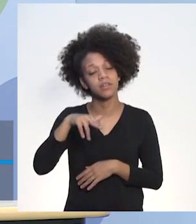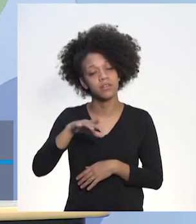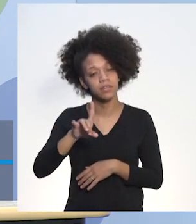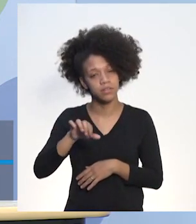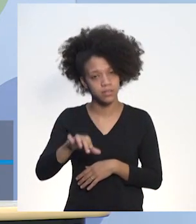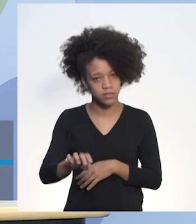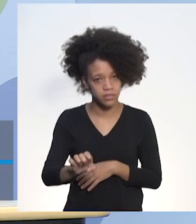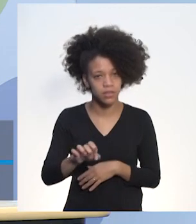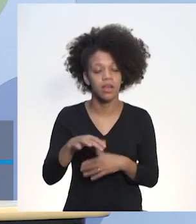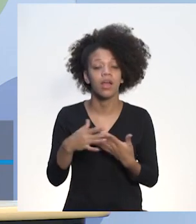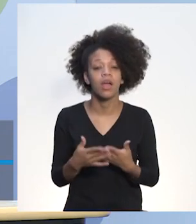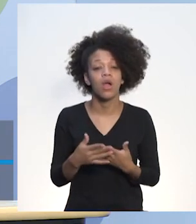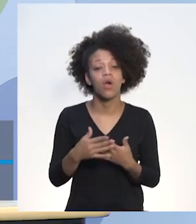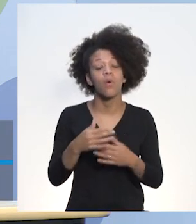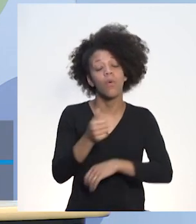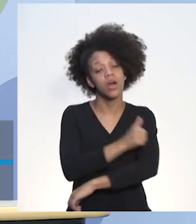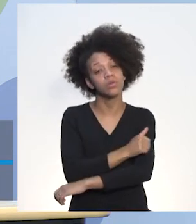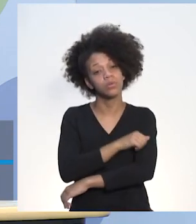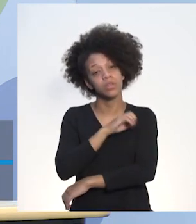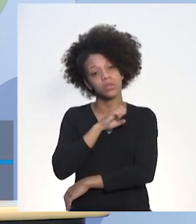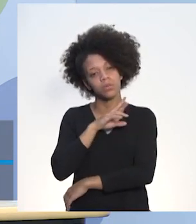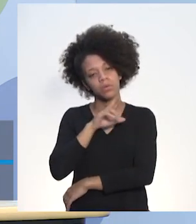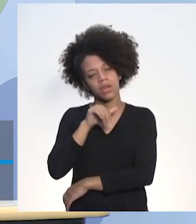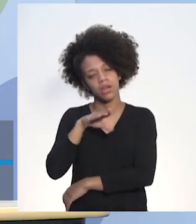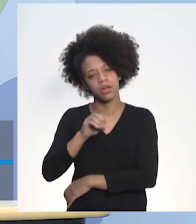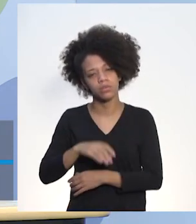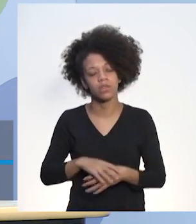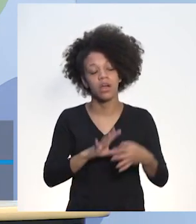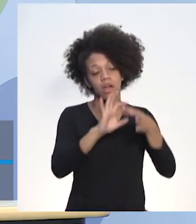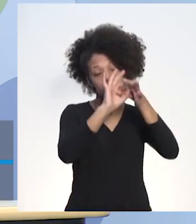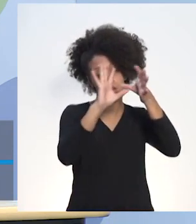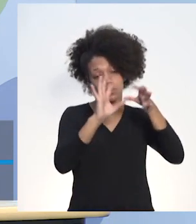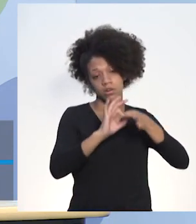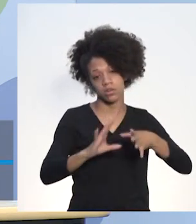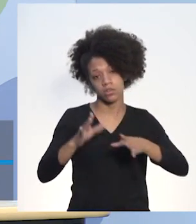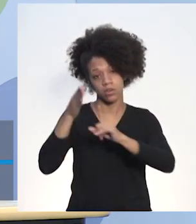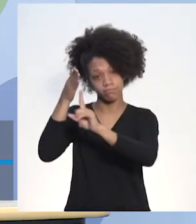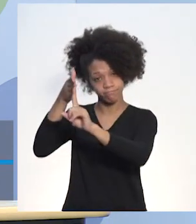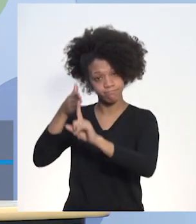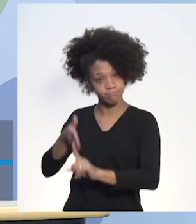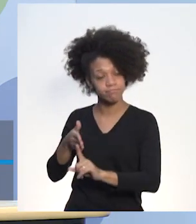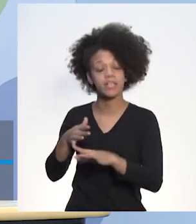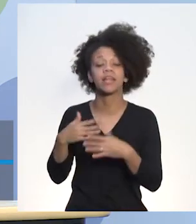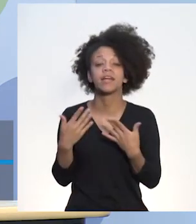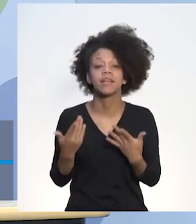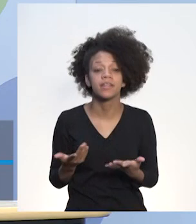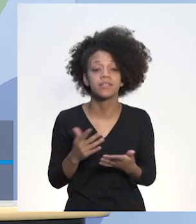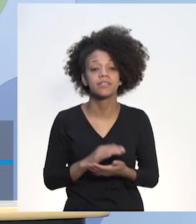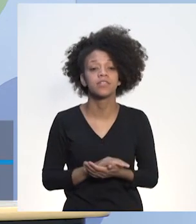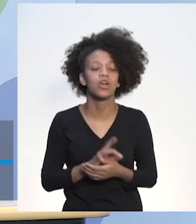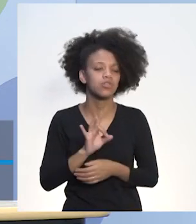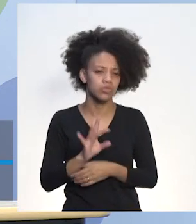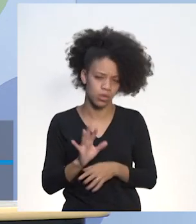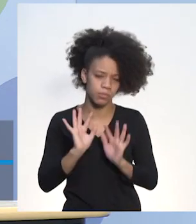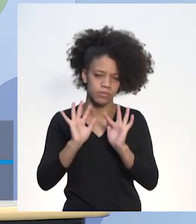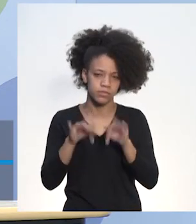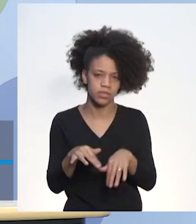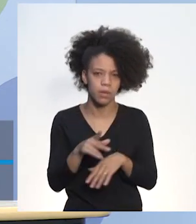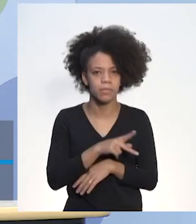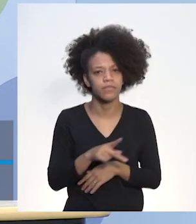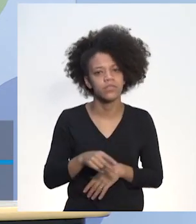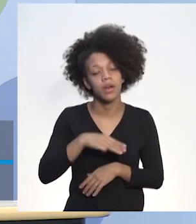Rogério Silva, Abreu, tá? Aleatório, aleatório, determinístico, determinístico, e por aí vai, tá? Só para encerrar, a